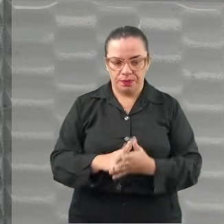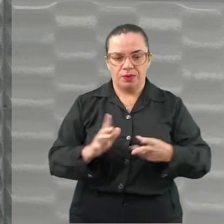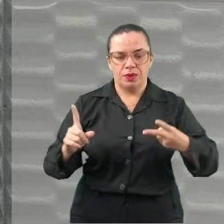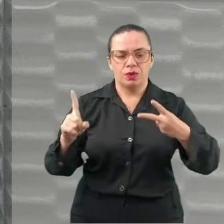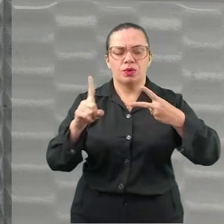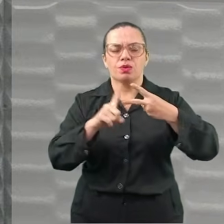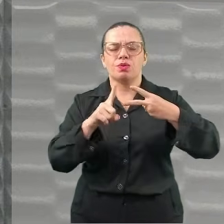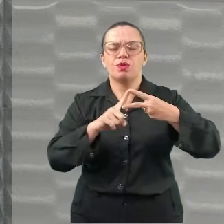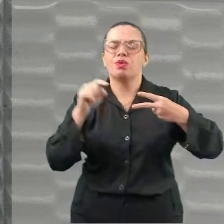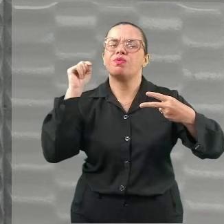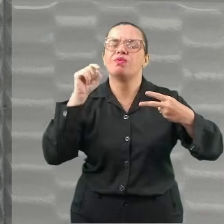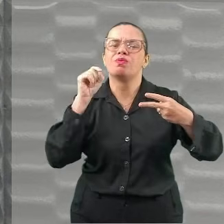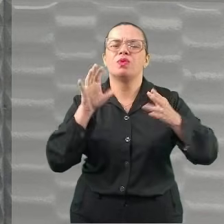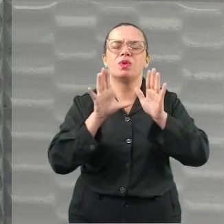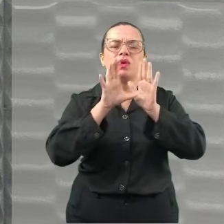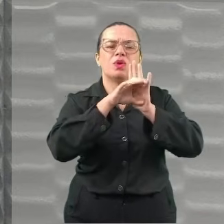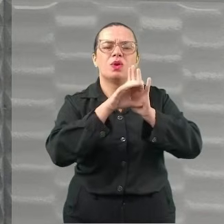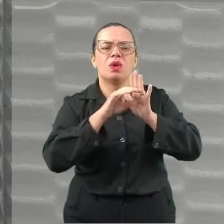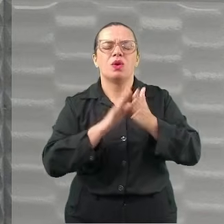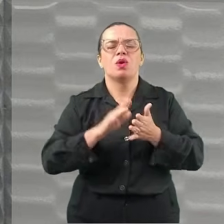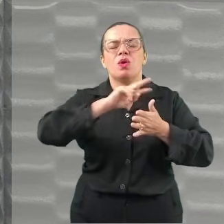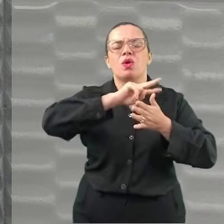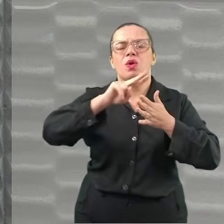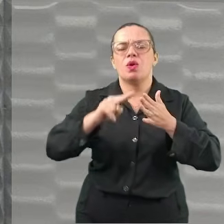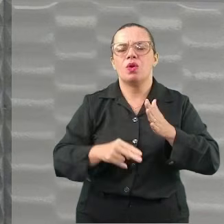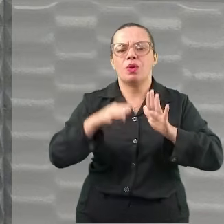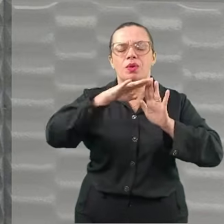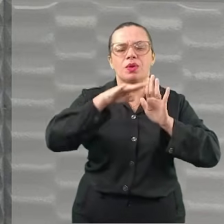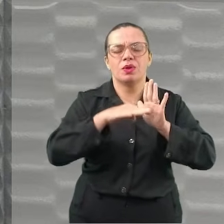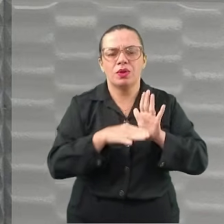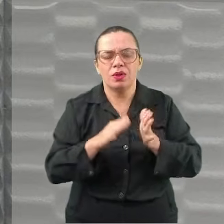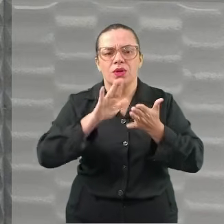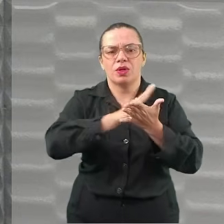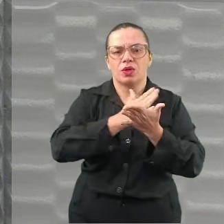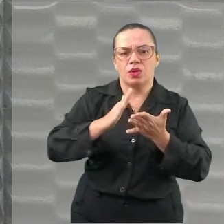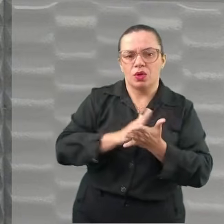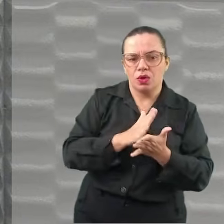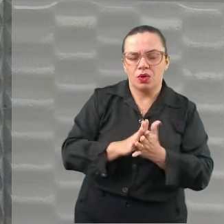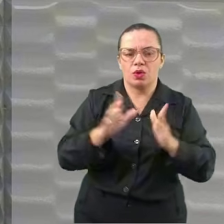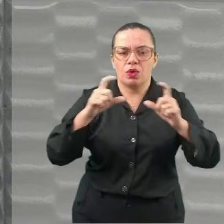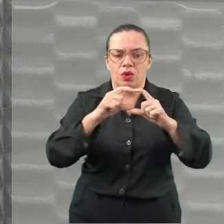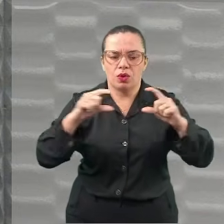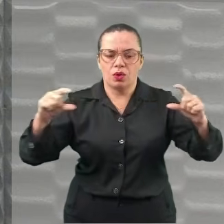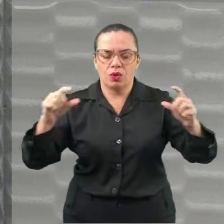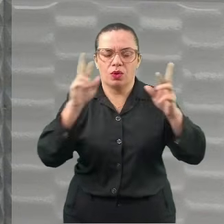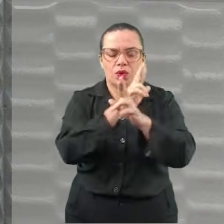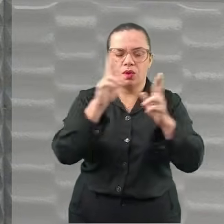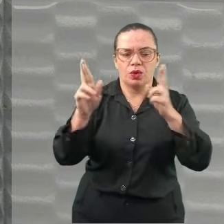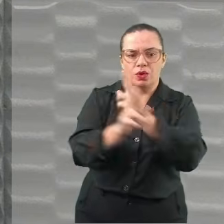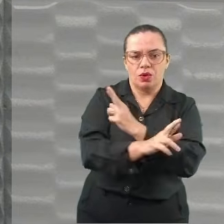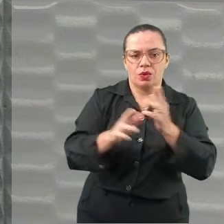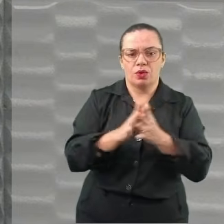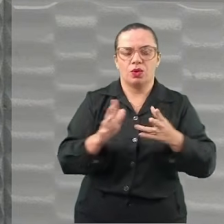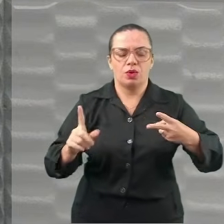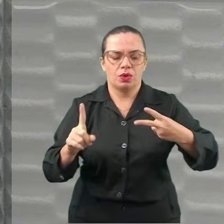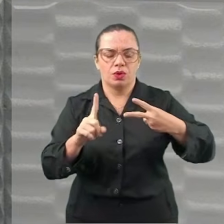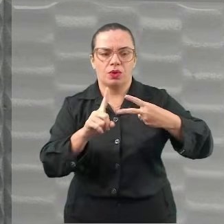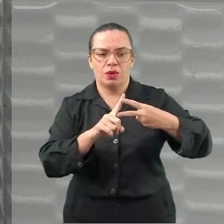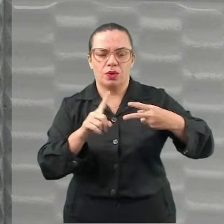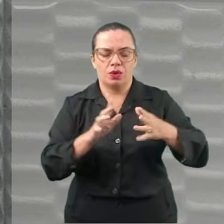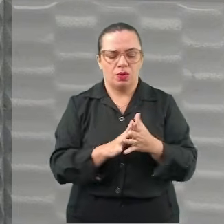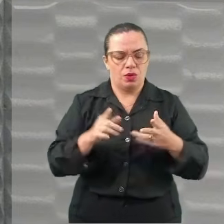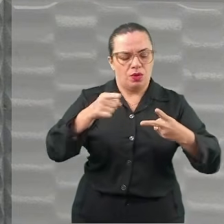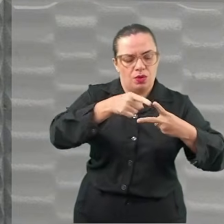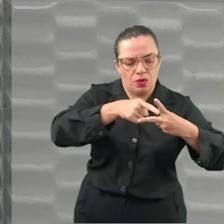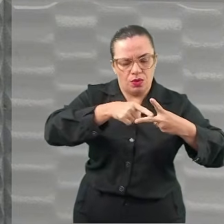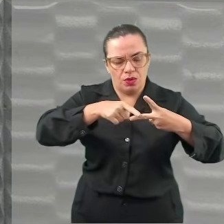um polígono, quais são os seus elementos, né? Algumas fórmulas que envolvem os elementos do polígono, como ângulo